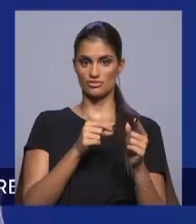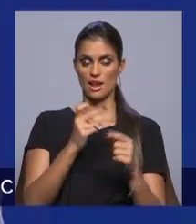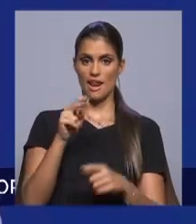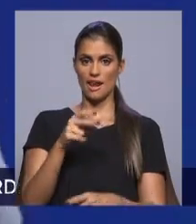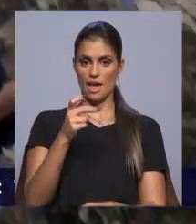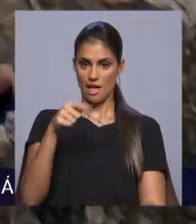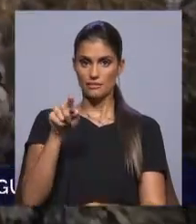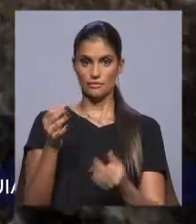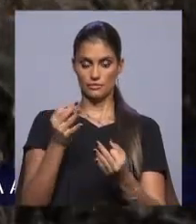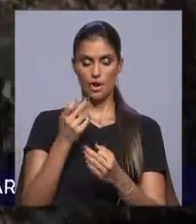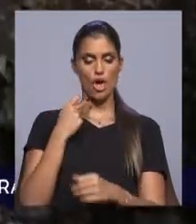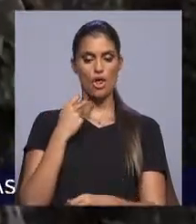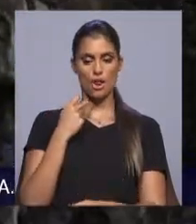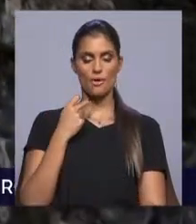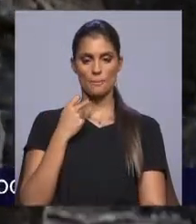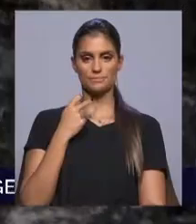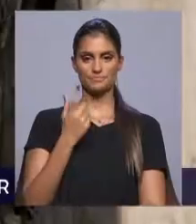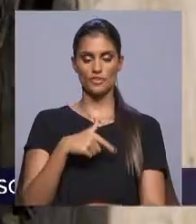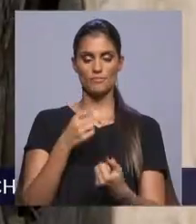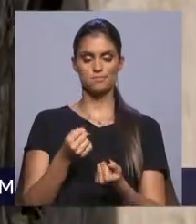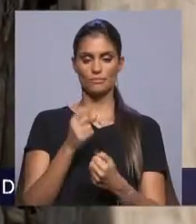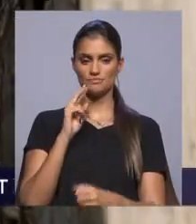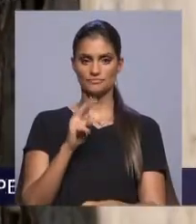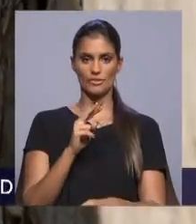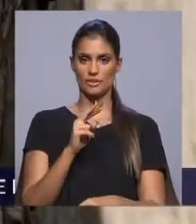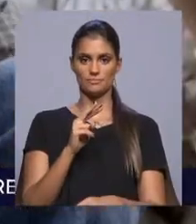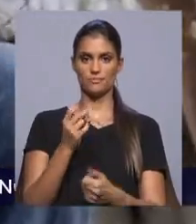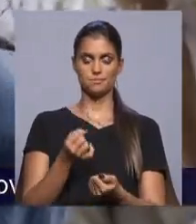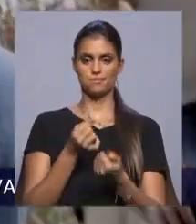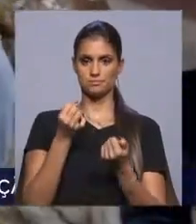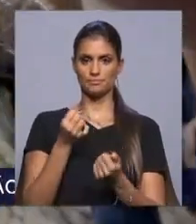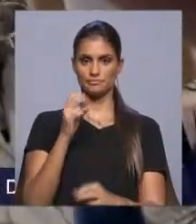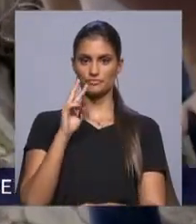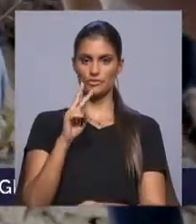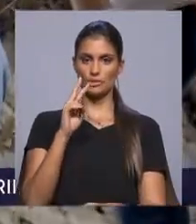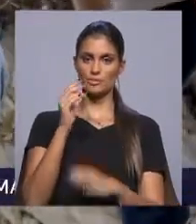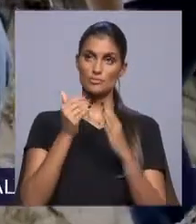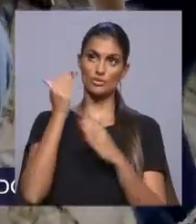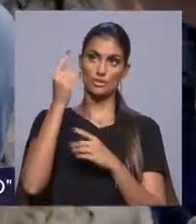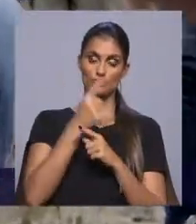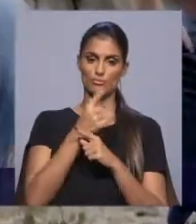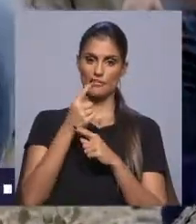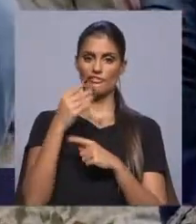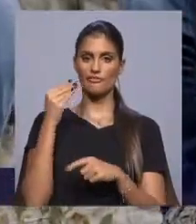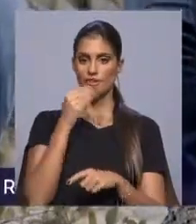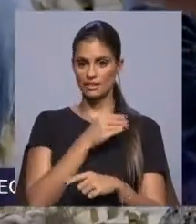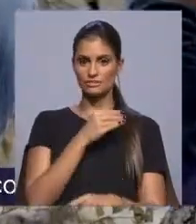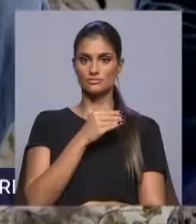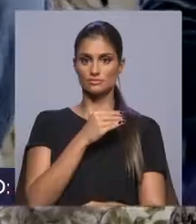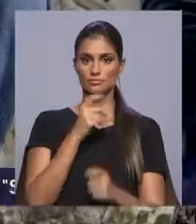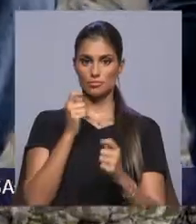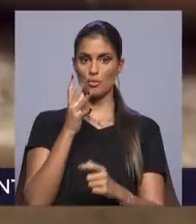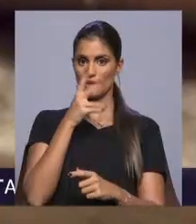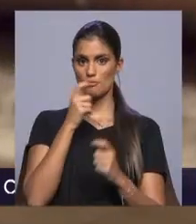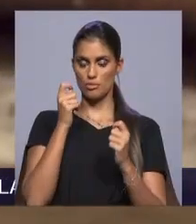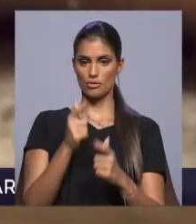anãs. São pequeninas, que nós não conseguimos ver a olho nu quando olhamos para o céu, porque elas são muito frias, ou melhor, são pouco quentes,